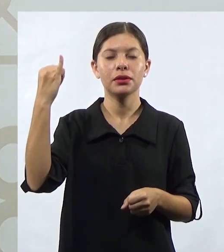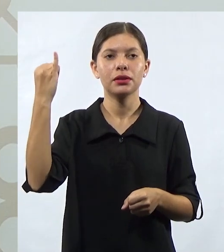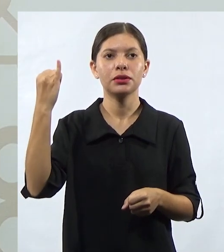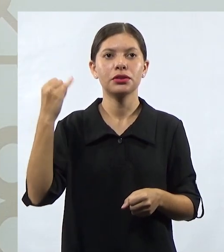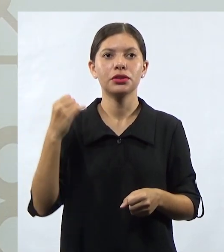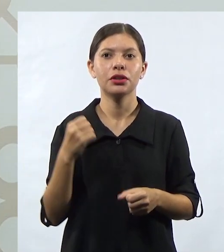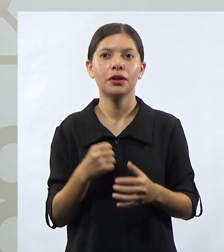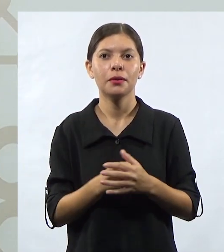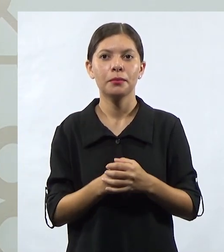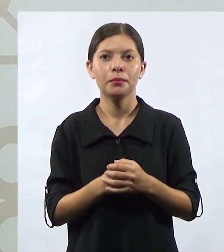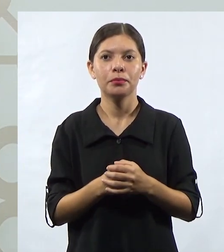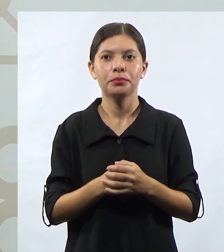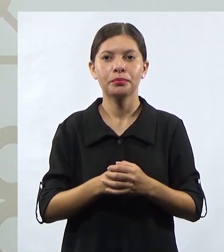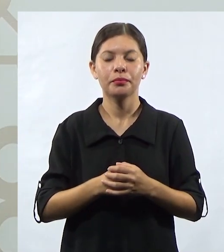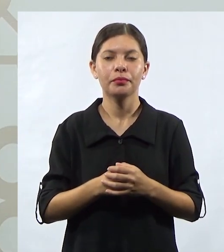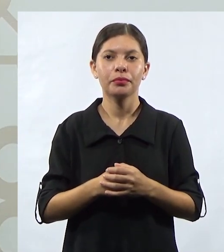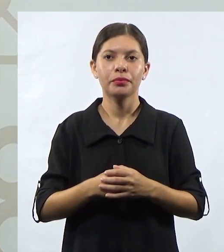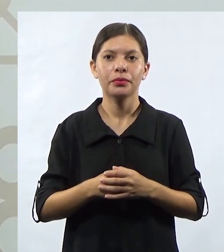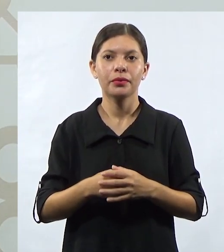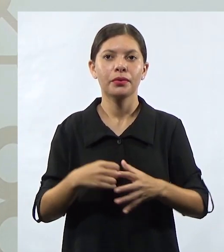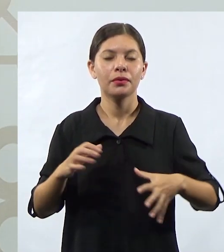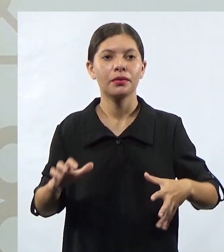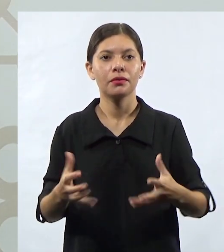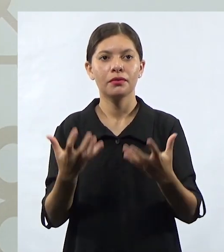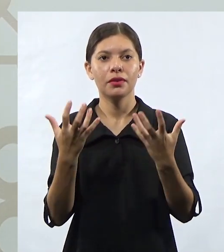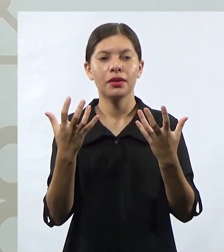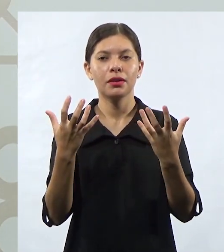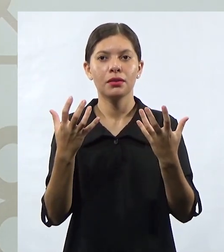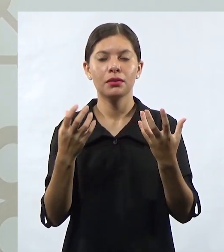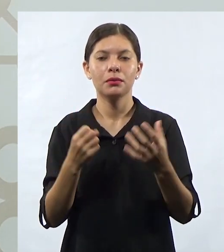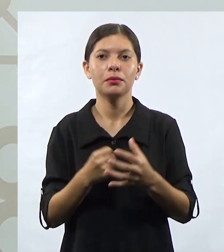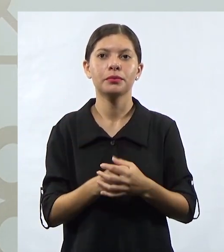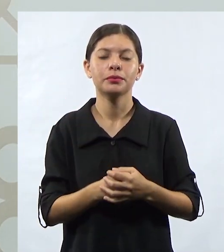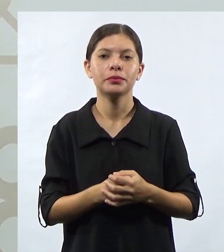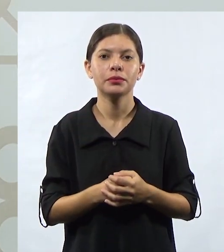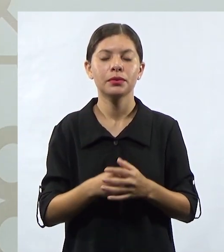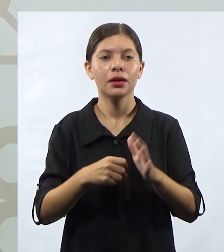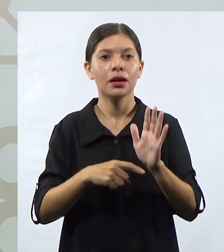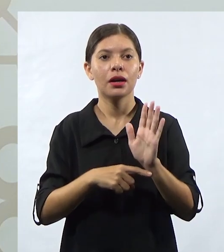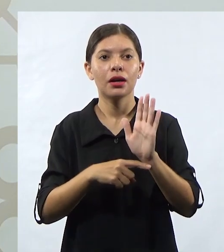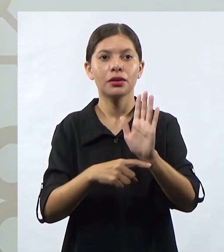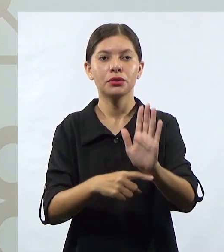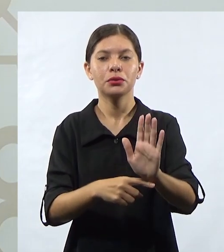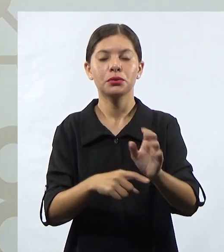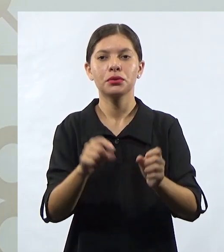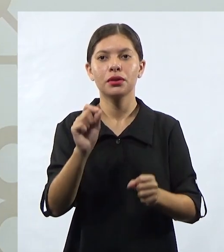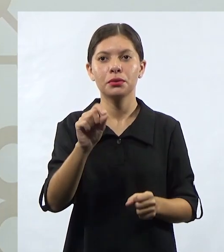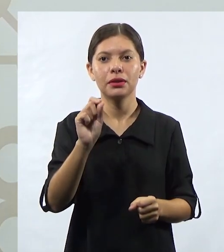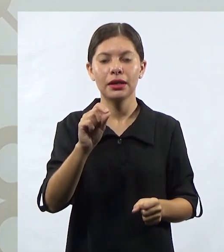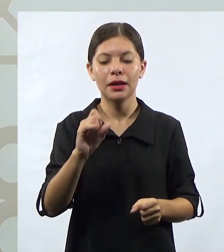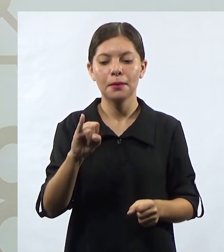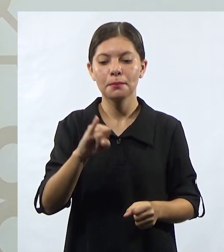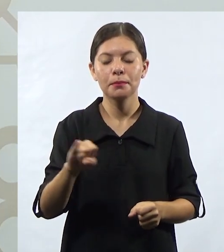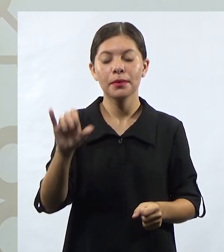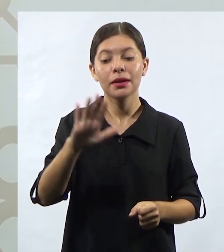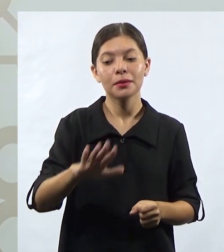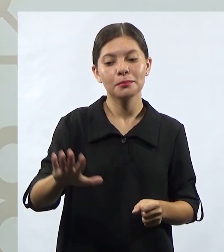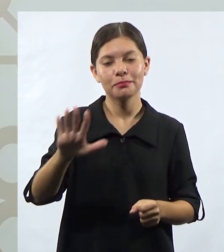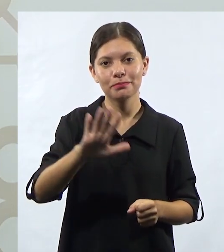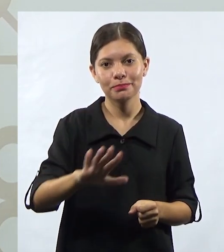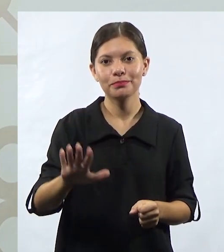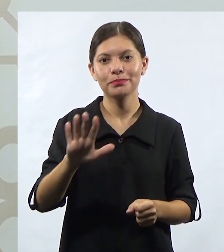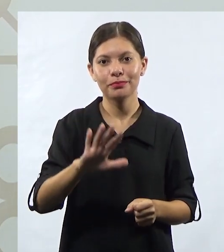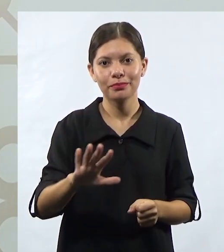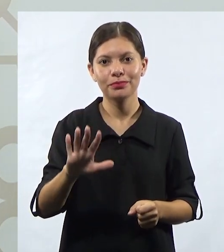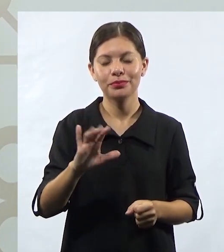recurso temporal, o recurso imagético, geralmente as linhas do tempo têm imagens